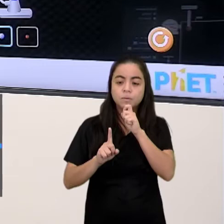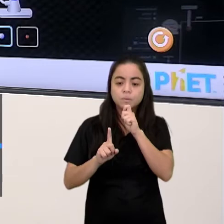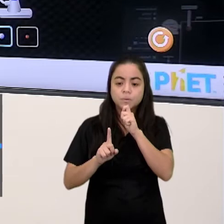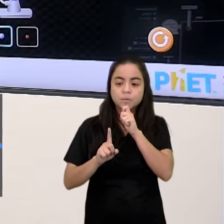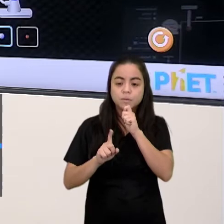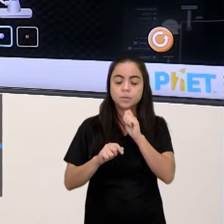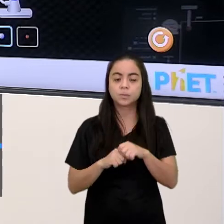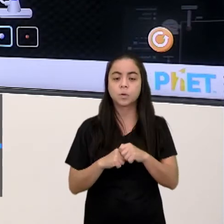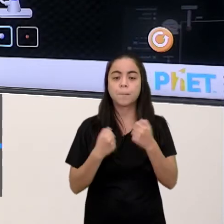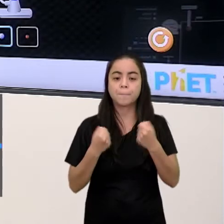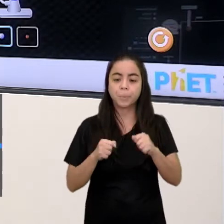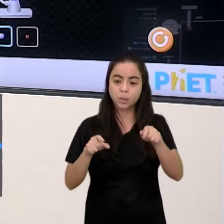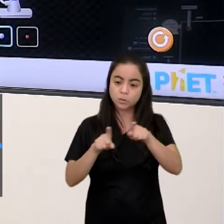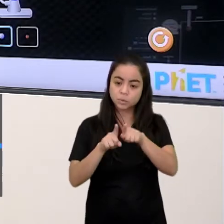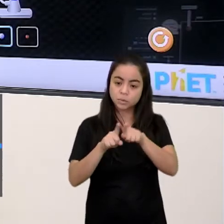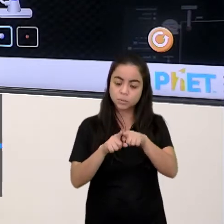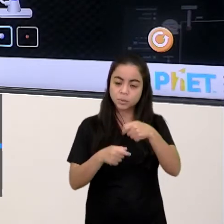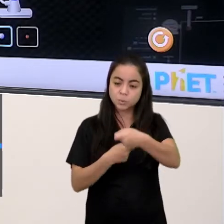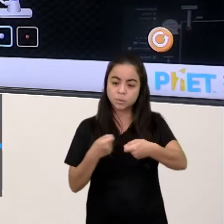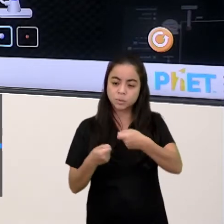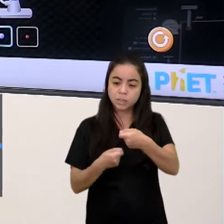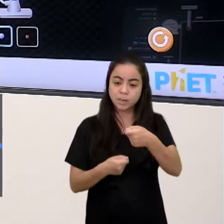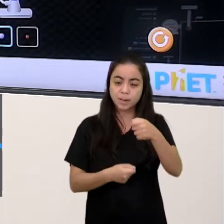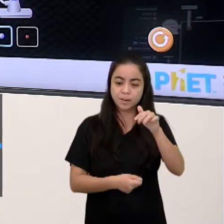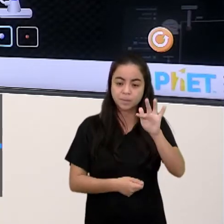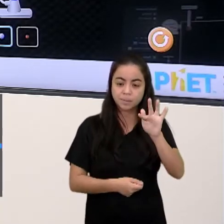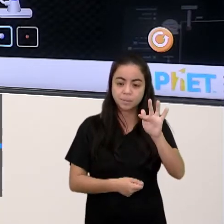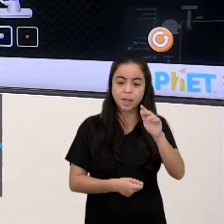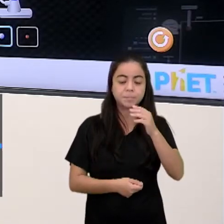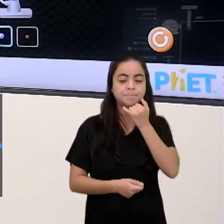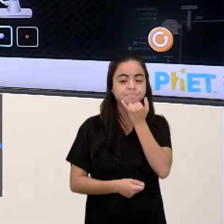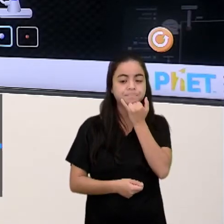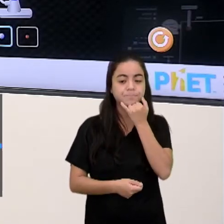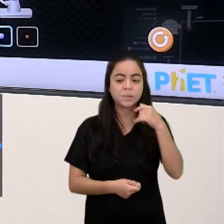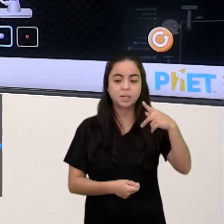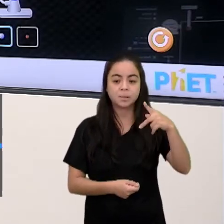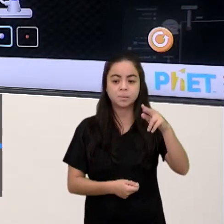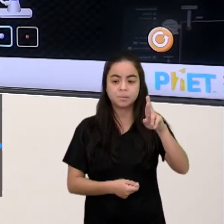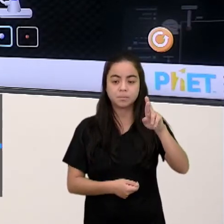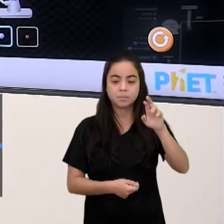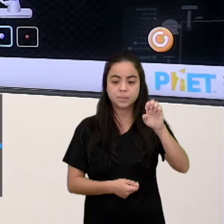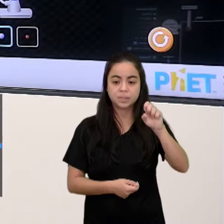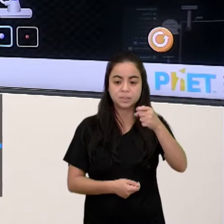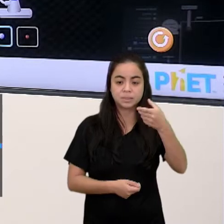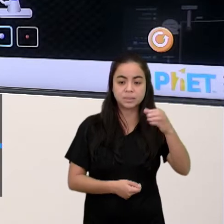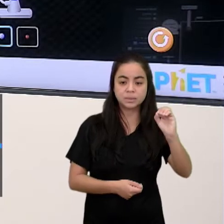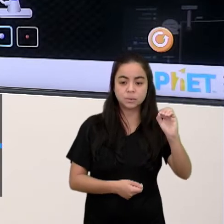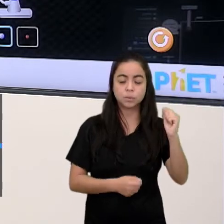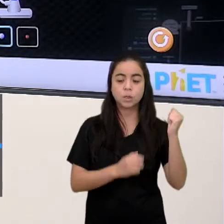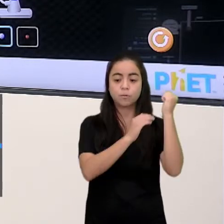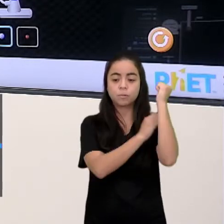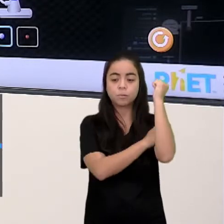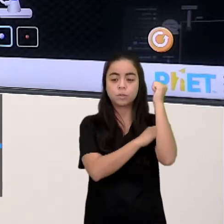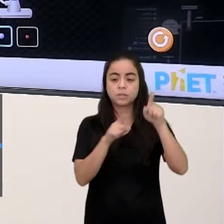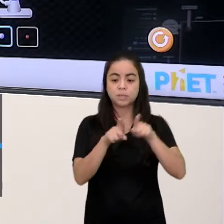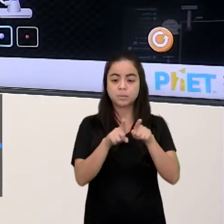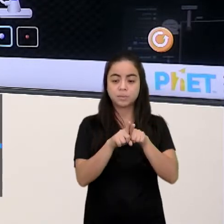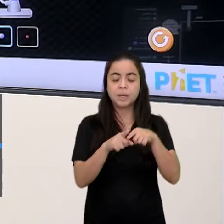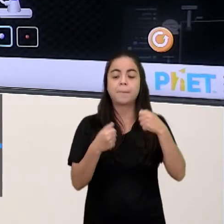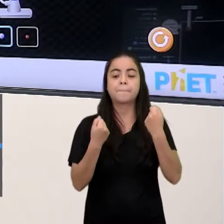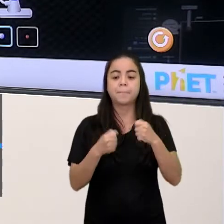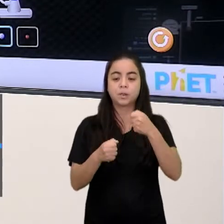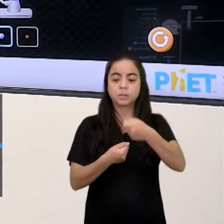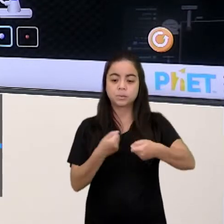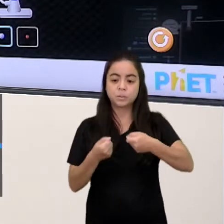pressão, né? O que é pressão? É força, né, sobre determinada área, e você pode controlar a temperatura. Só que sempre de